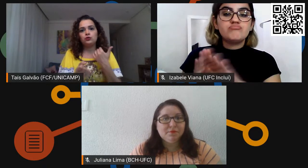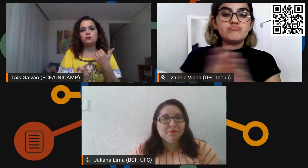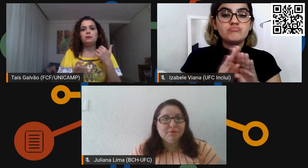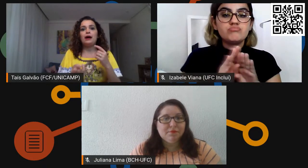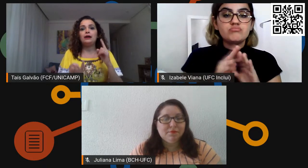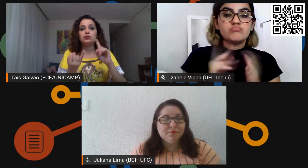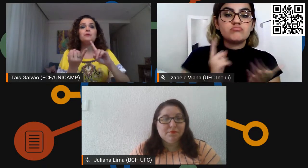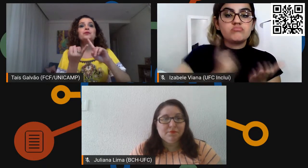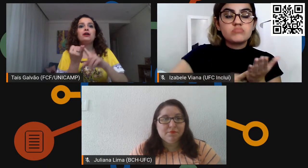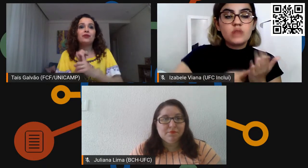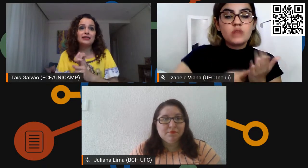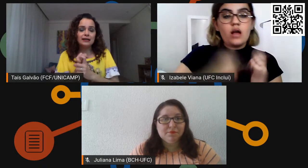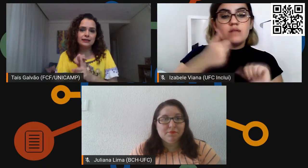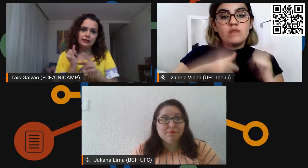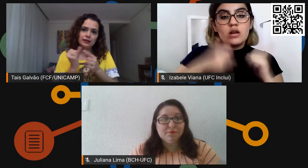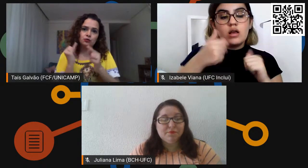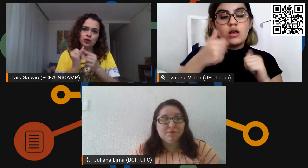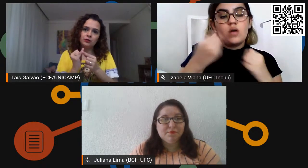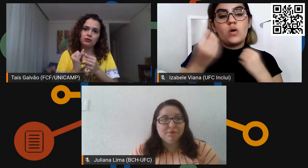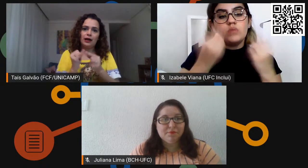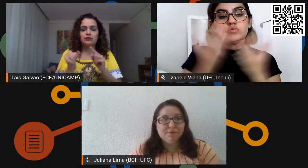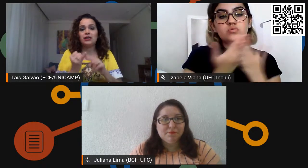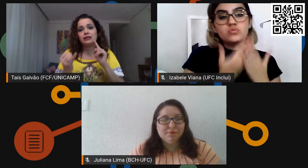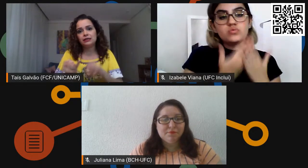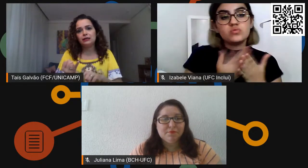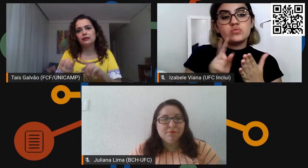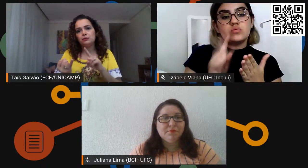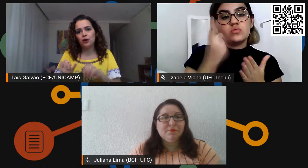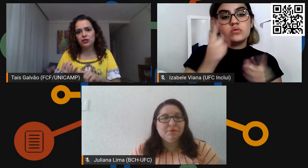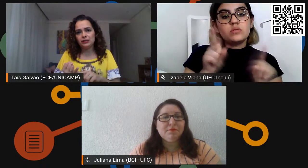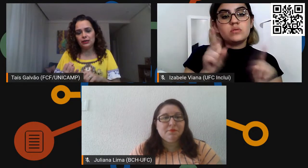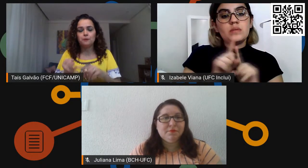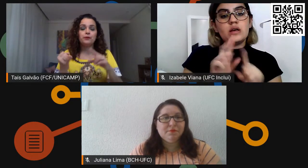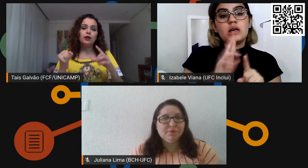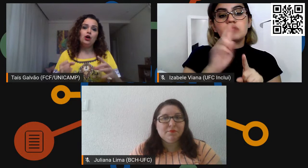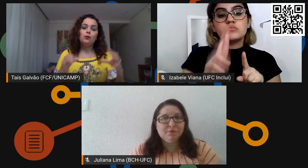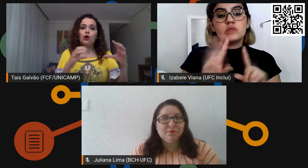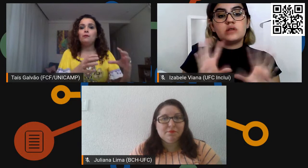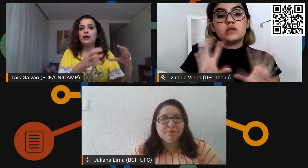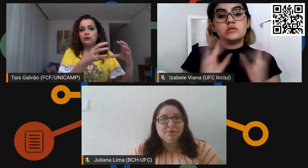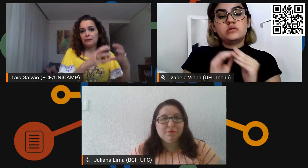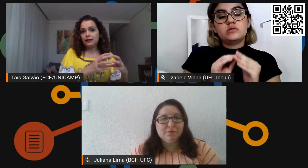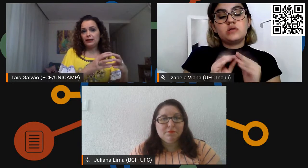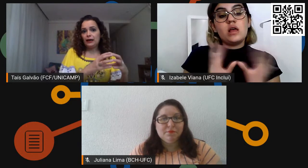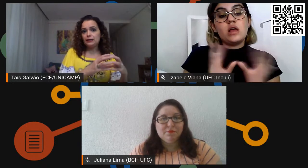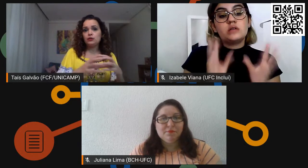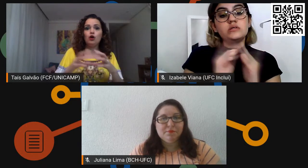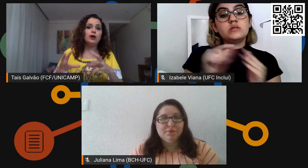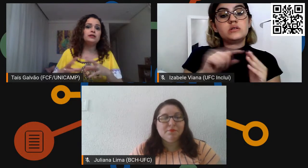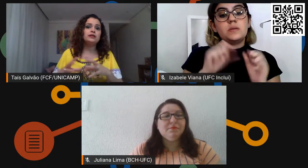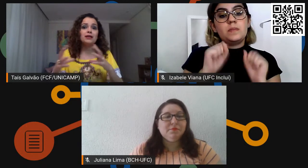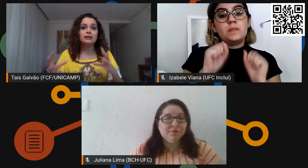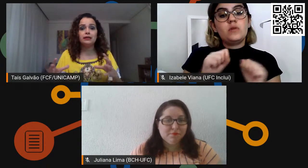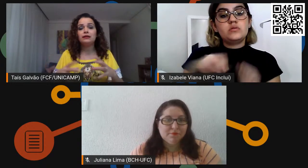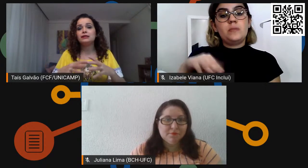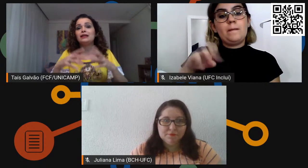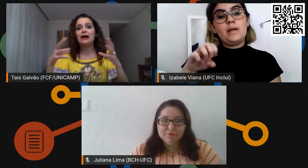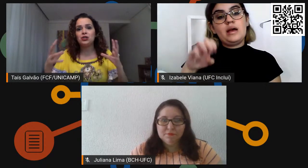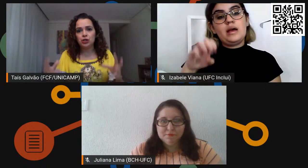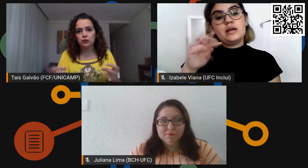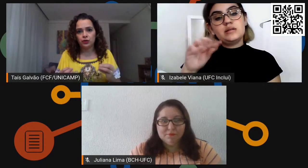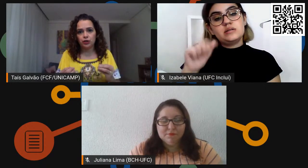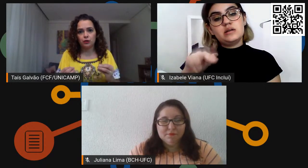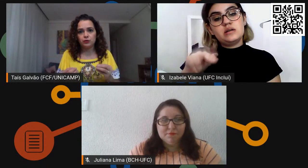dos estudos primários, fazer a síntese dos resultados. Essa síntese pode ser por meio da meta-análise ou pode ser uma